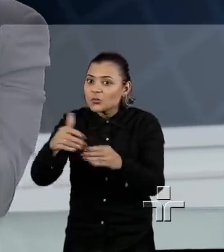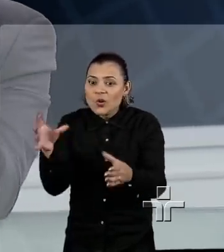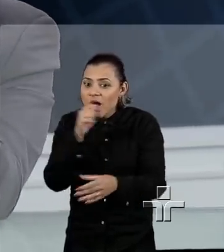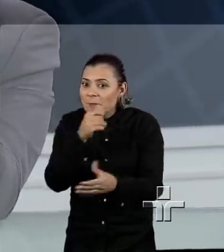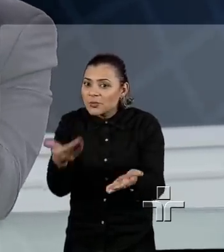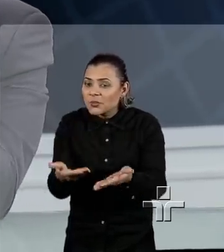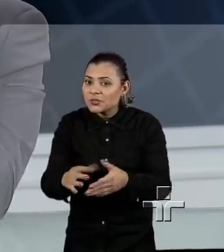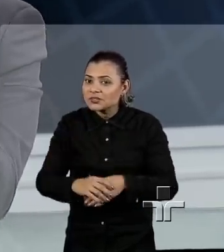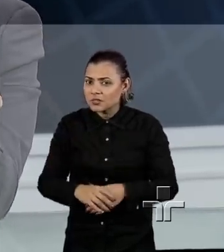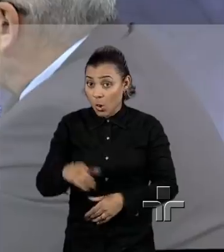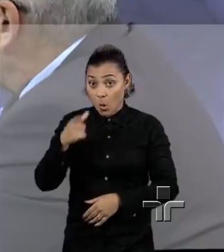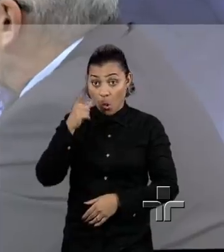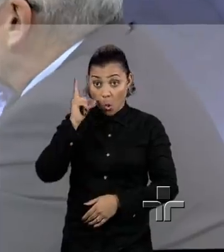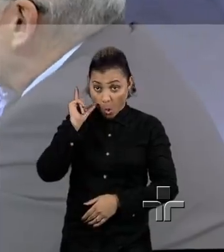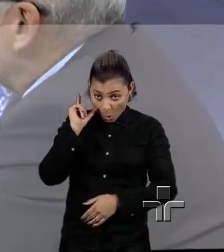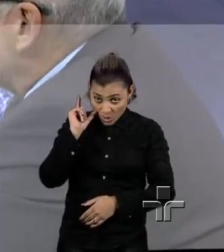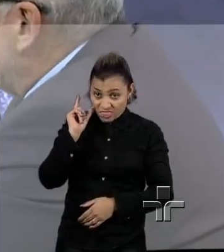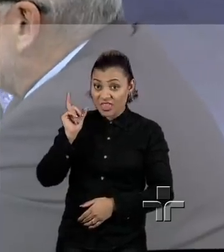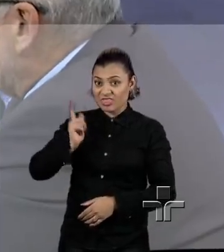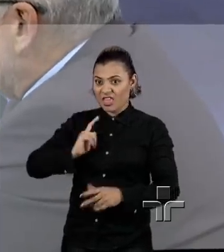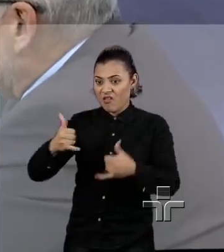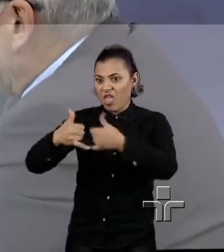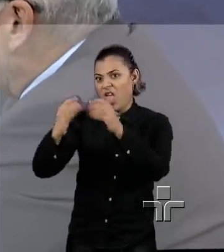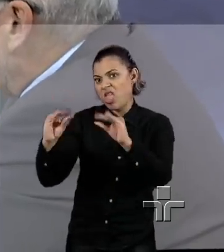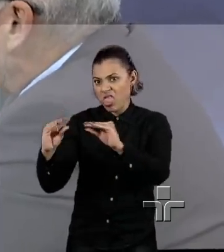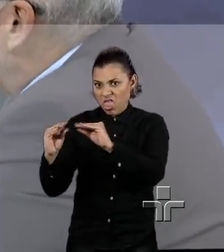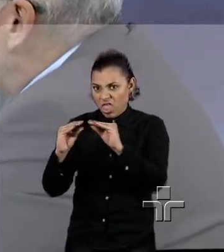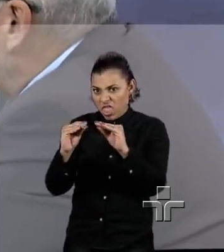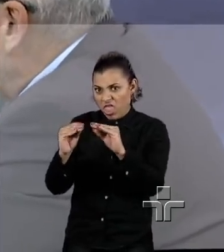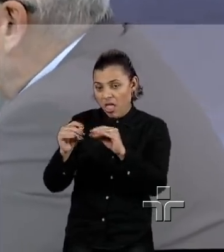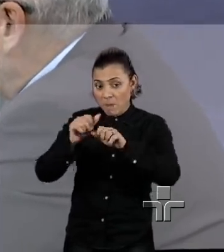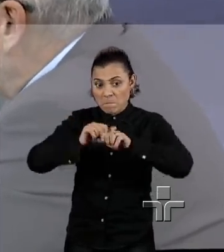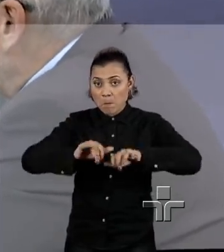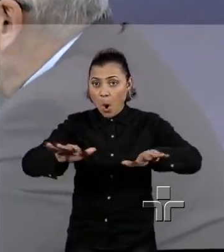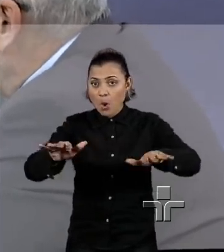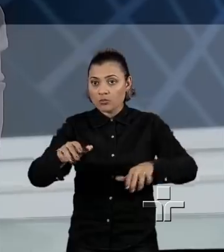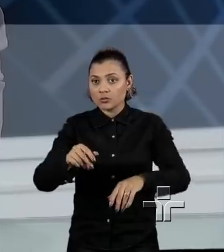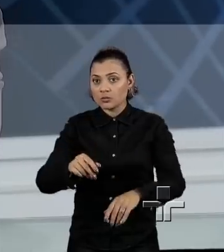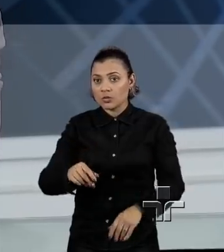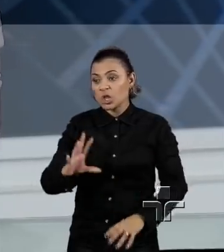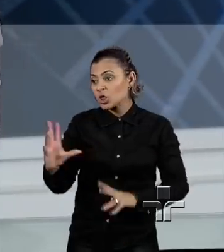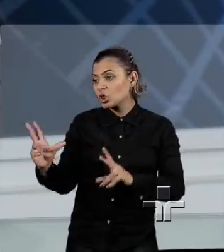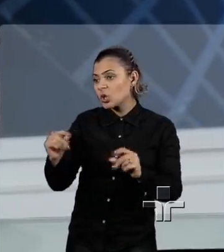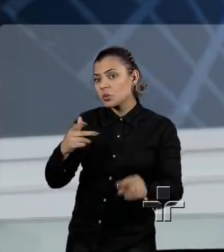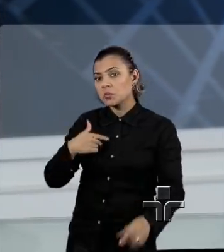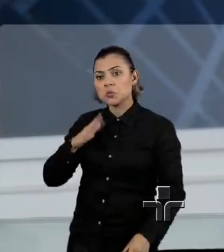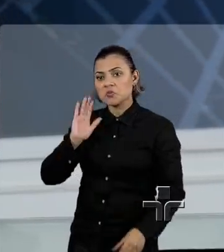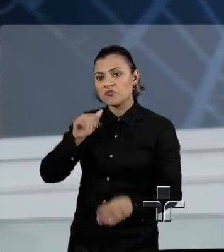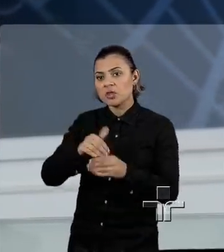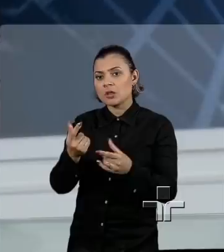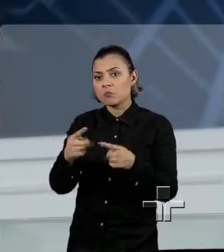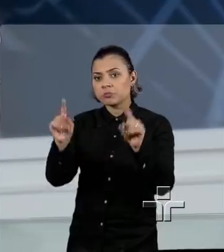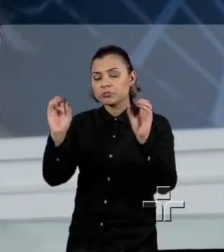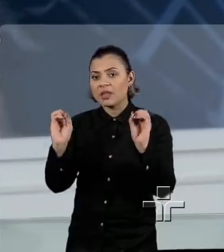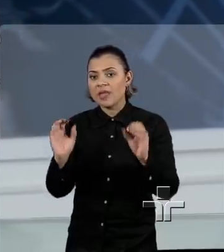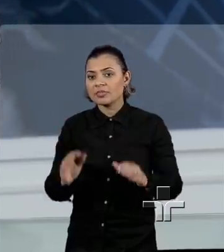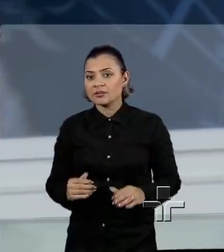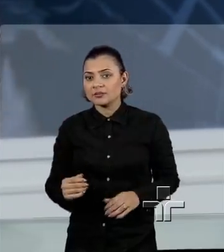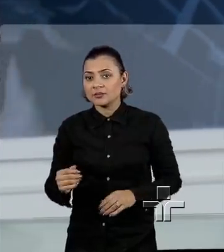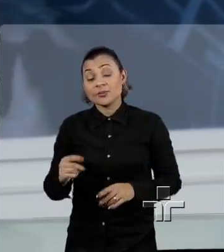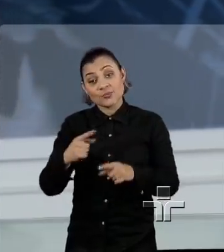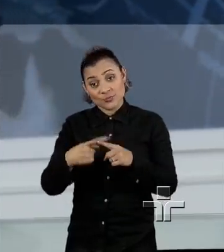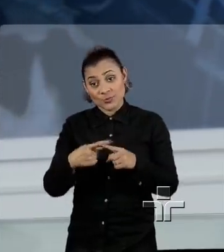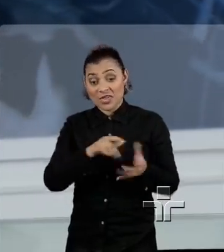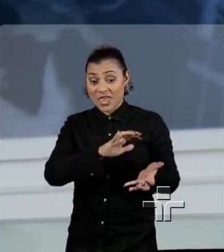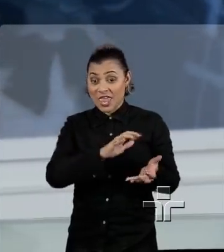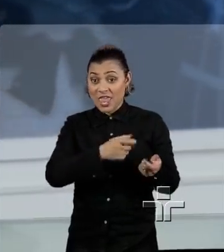a aposta, quando saíram essas primeiras gravações, o que aconteceu hoje na votação de um projeto importante, porque a economia não andou